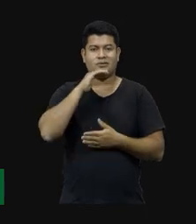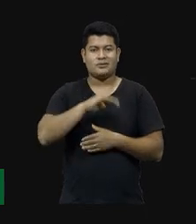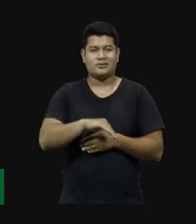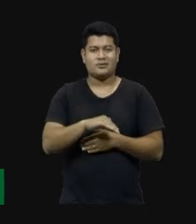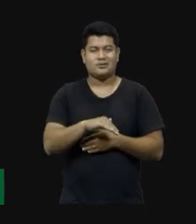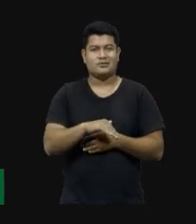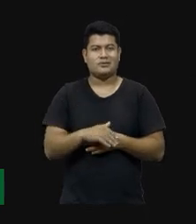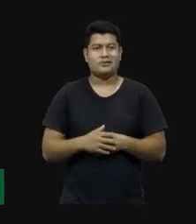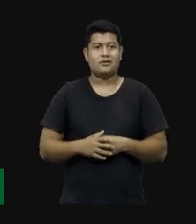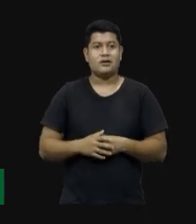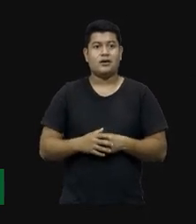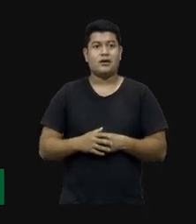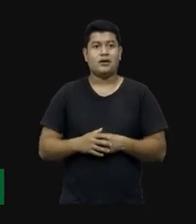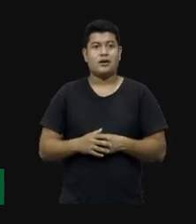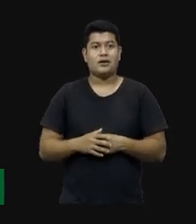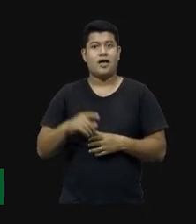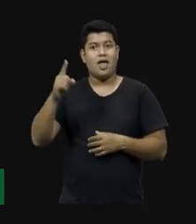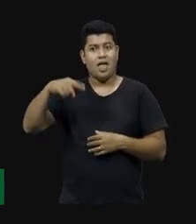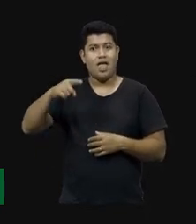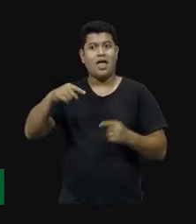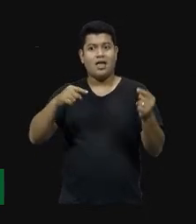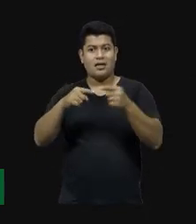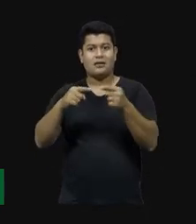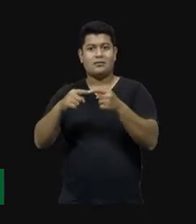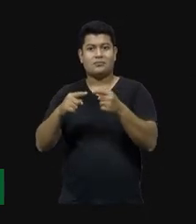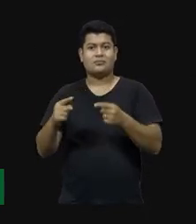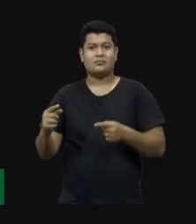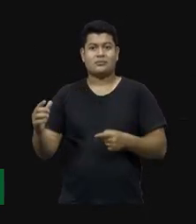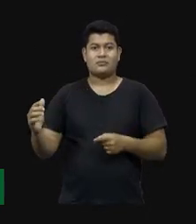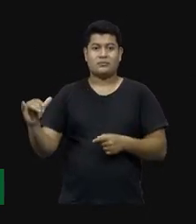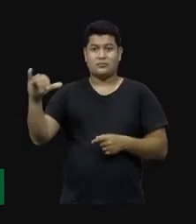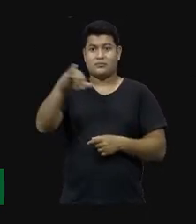é? É o Arcanjo 6. Quem